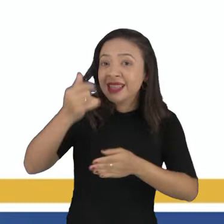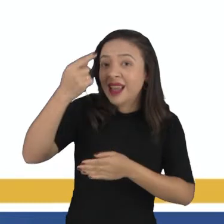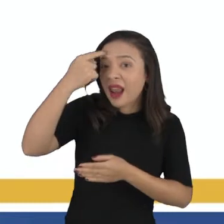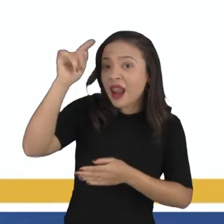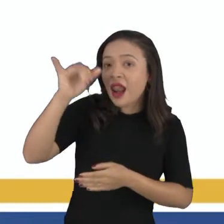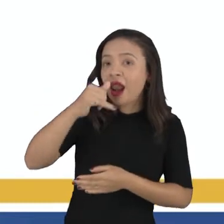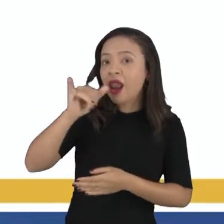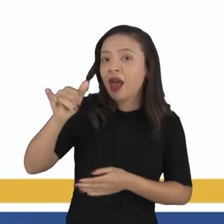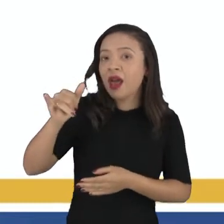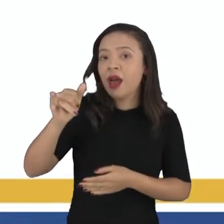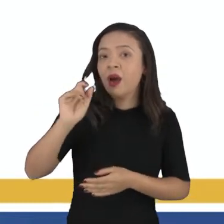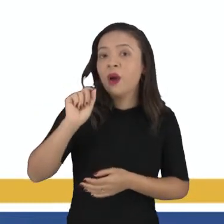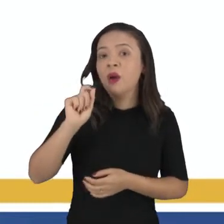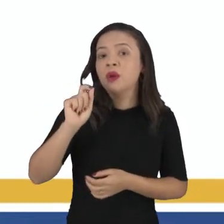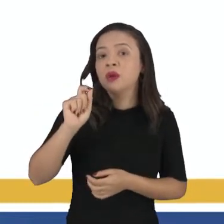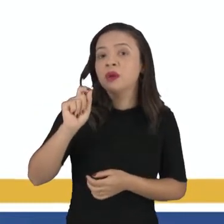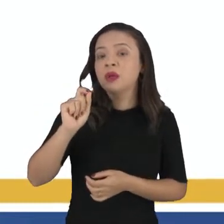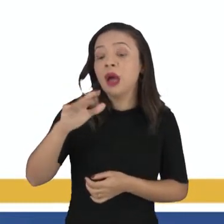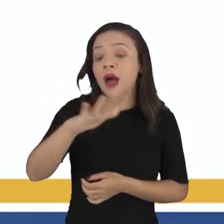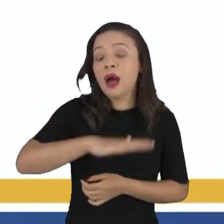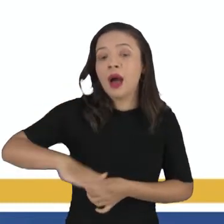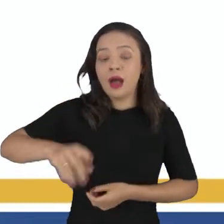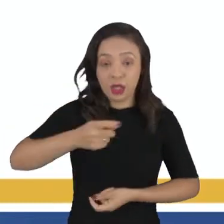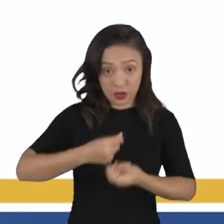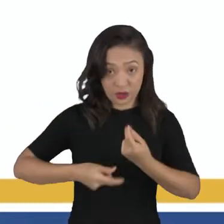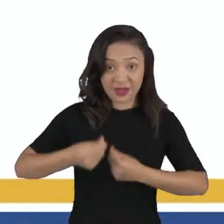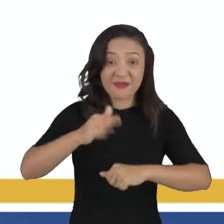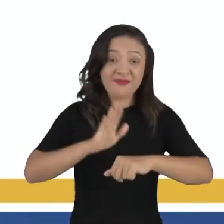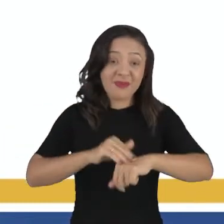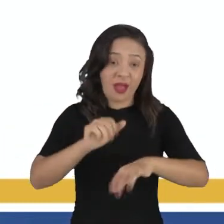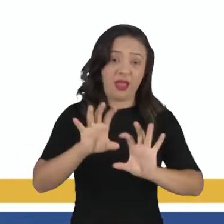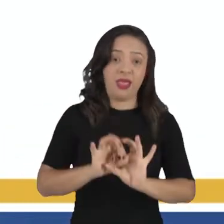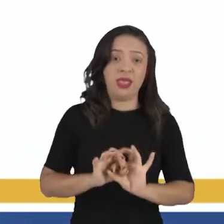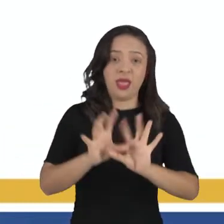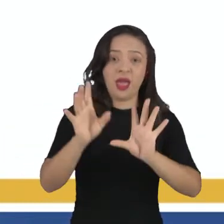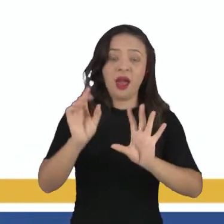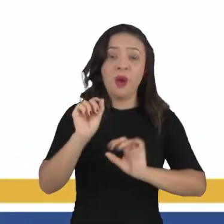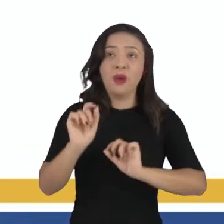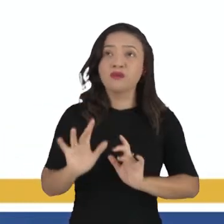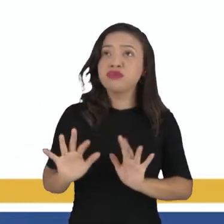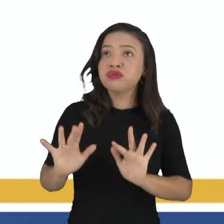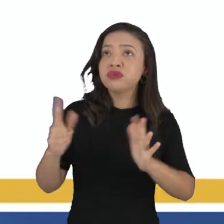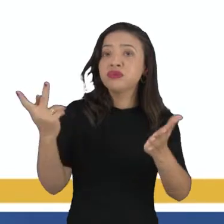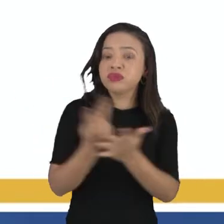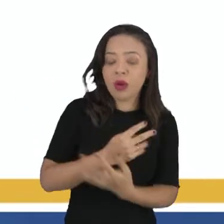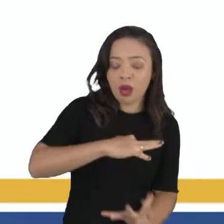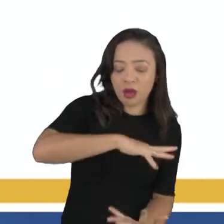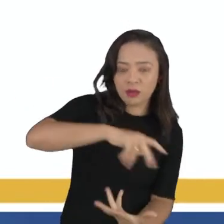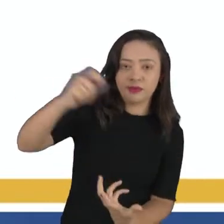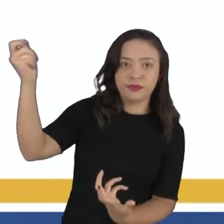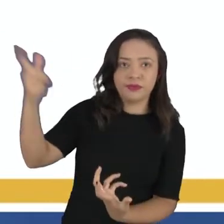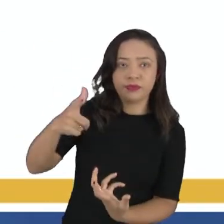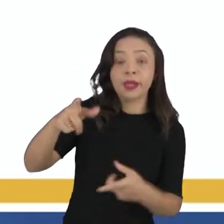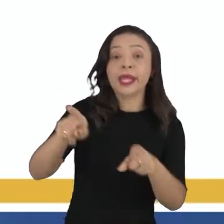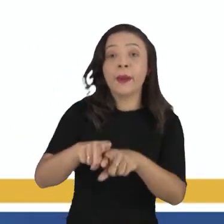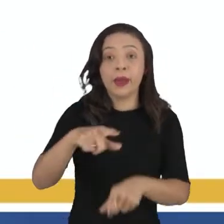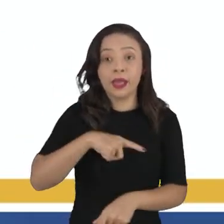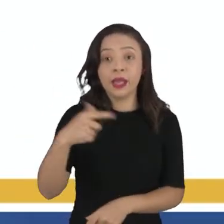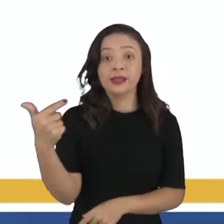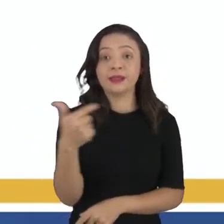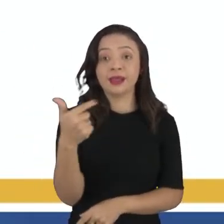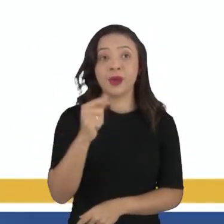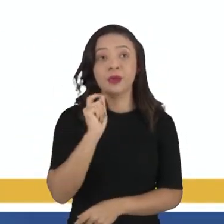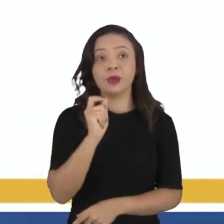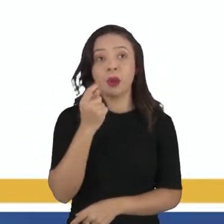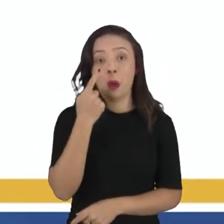usina, né, são o setor econômico que mais libera gases do efeito estufa. Em segundo lugar, nós temos ali, ó, acompanha